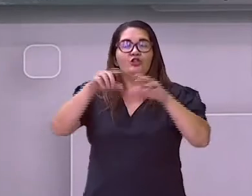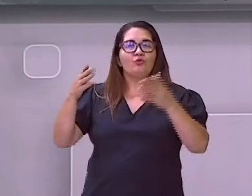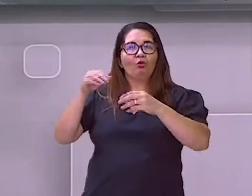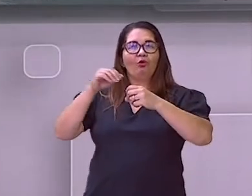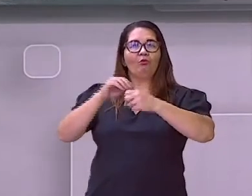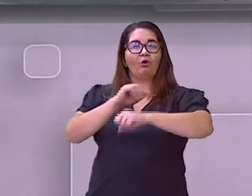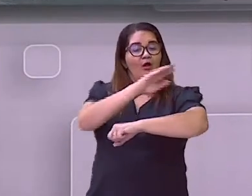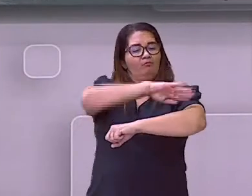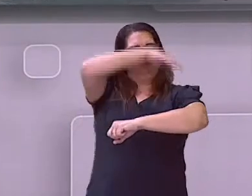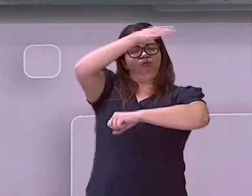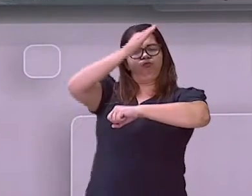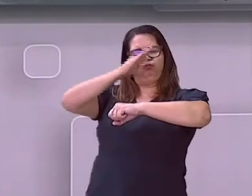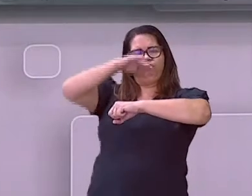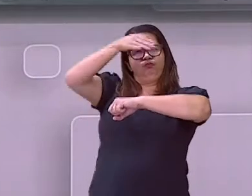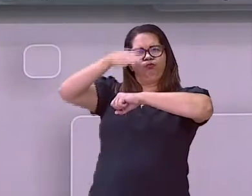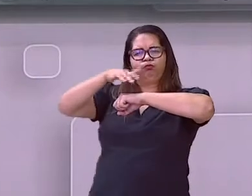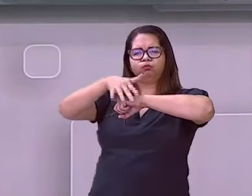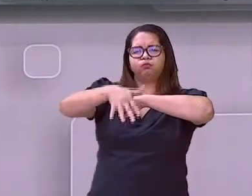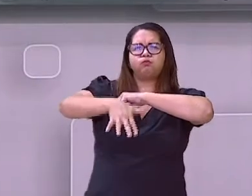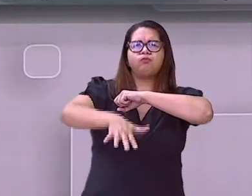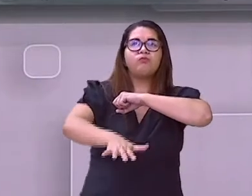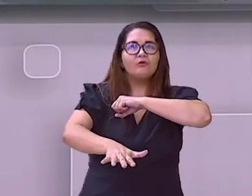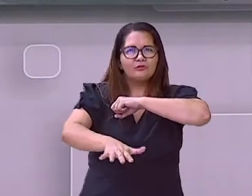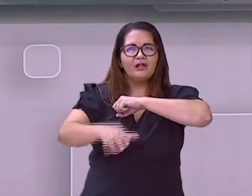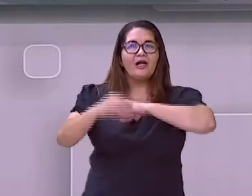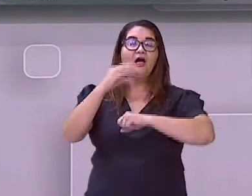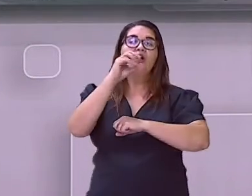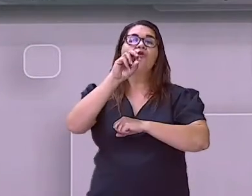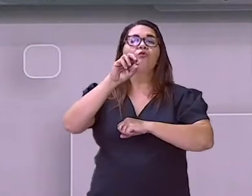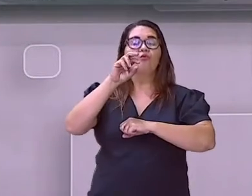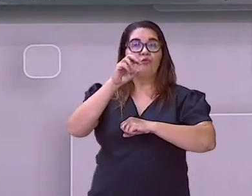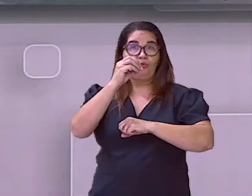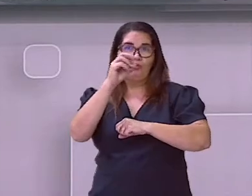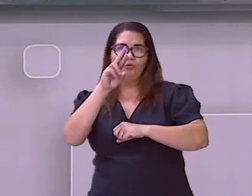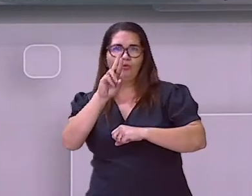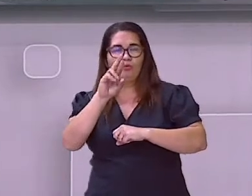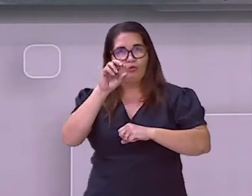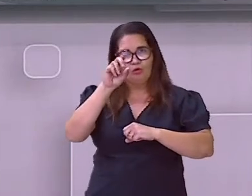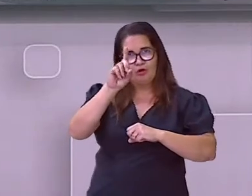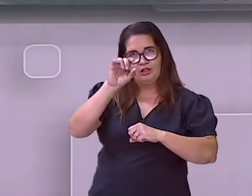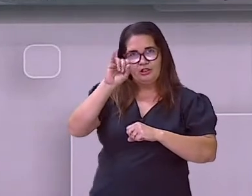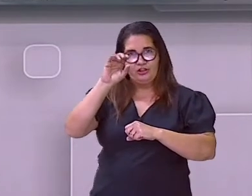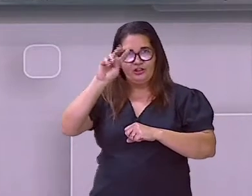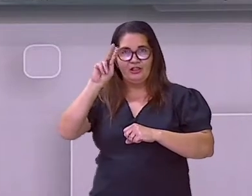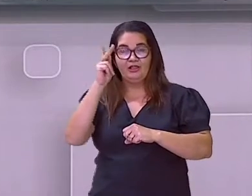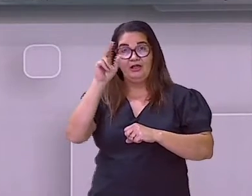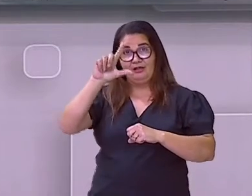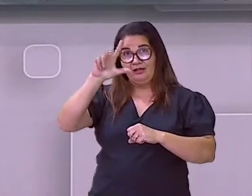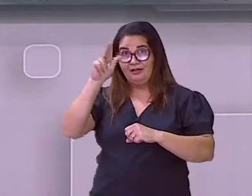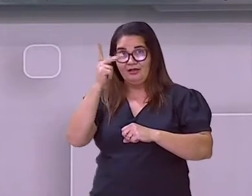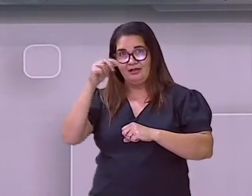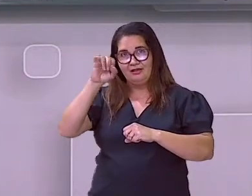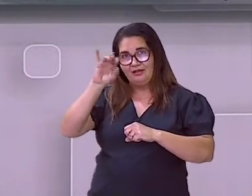Sul, que também faz parte do continente americano. Ok?